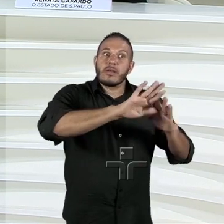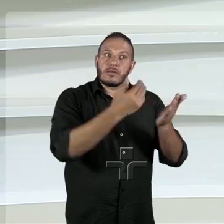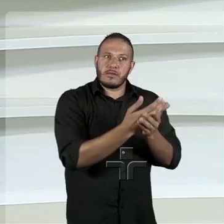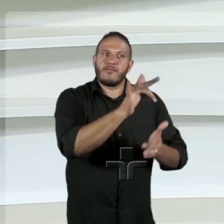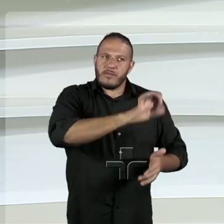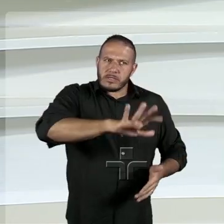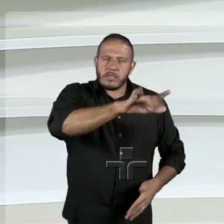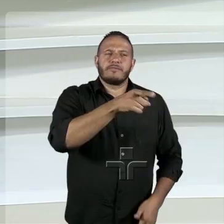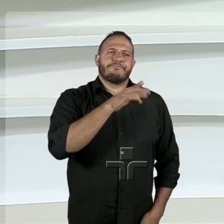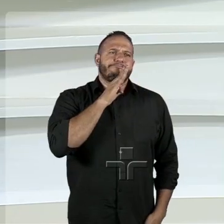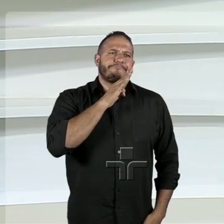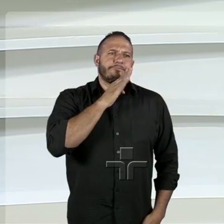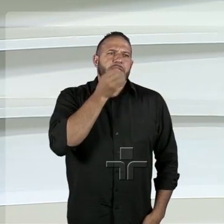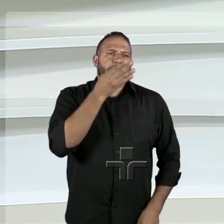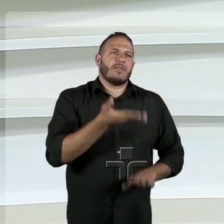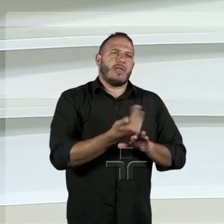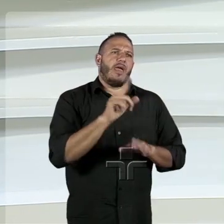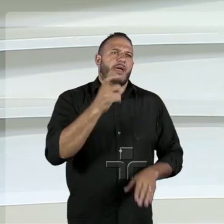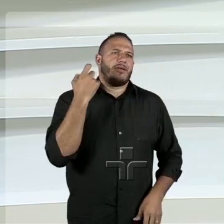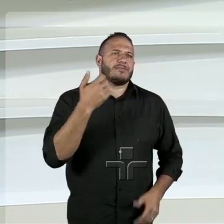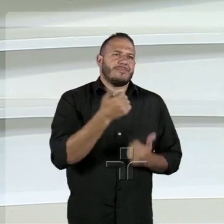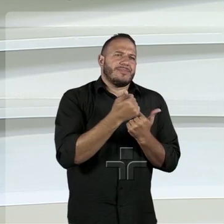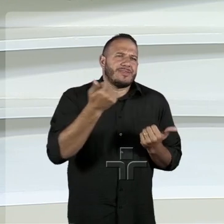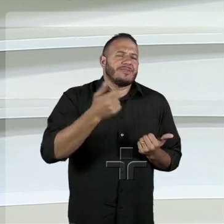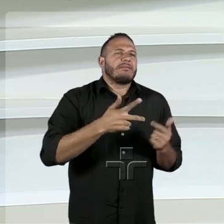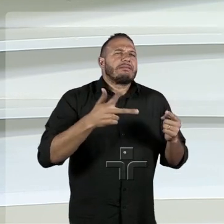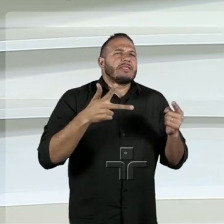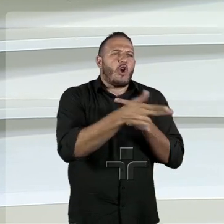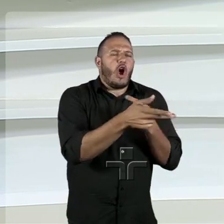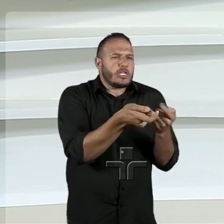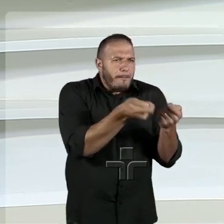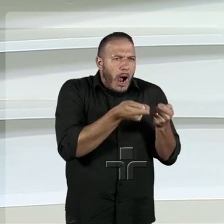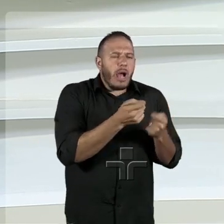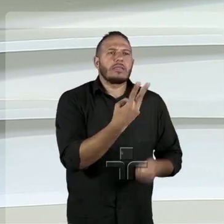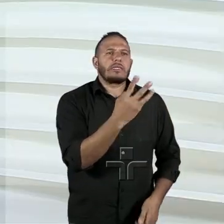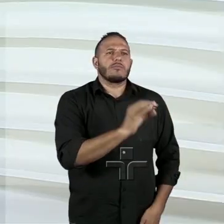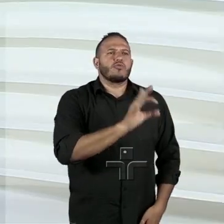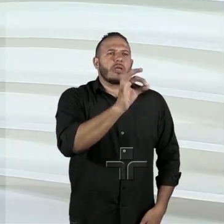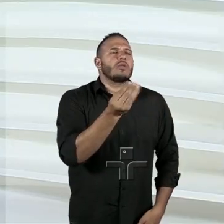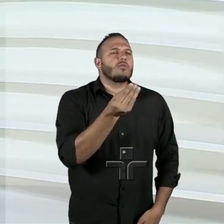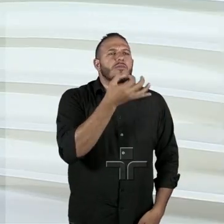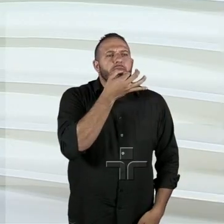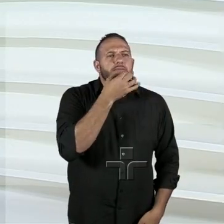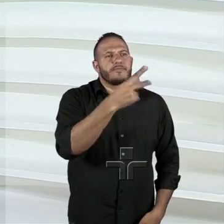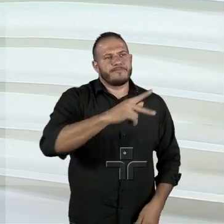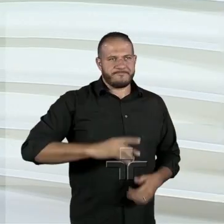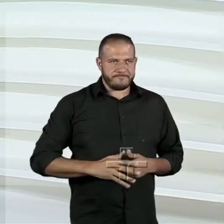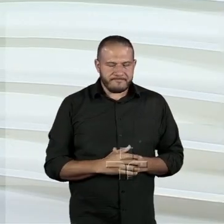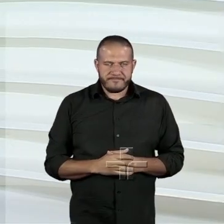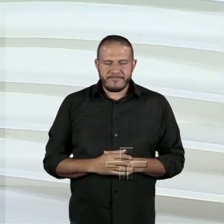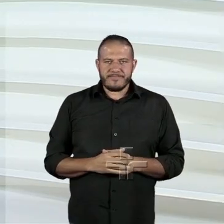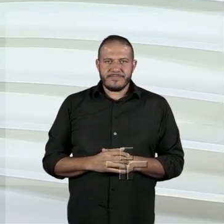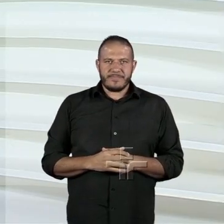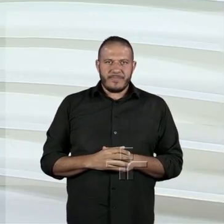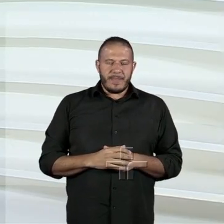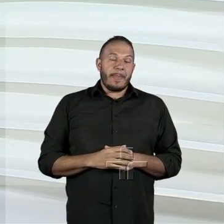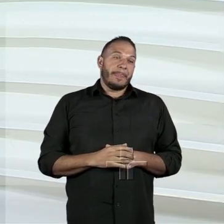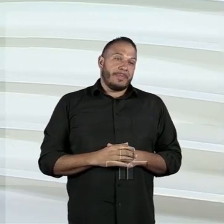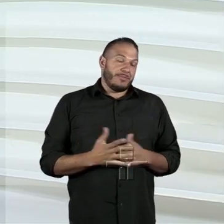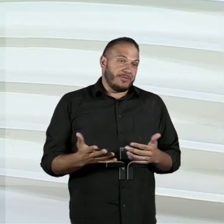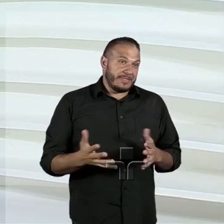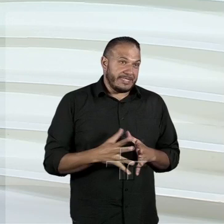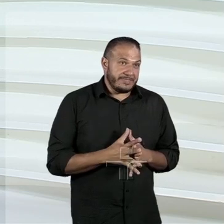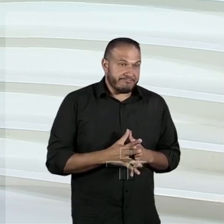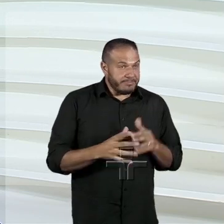bem, tendo sido ministro, desse corte de 30%? Bom, creio que, em primeiro